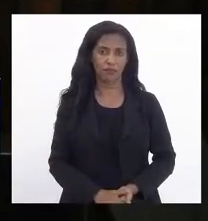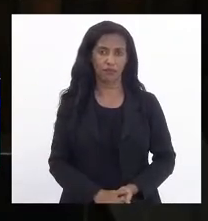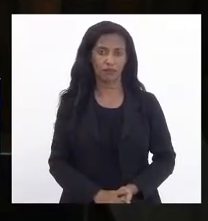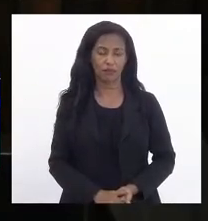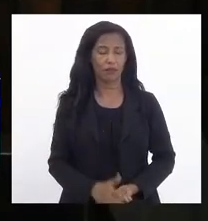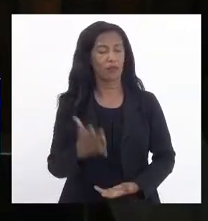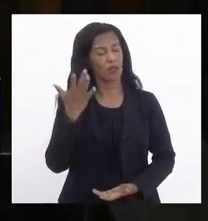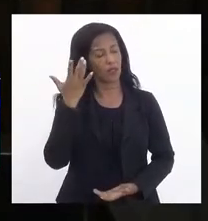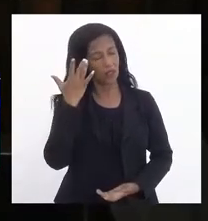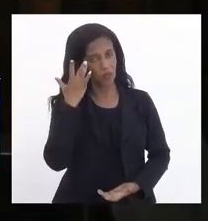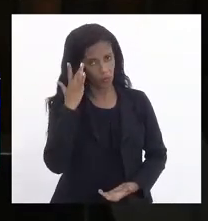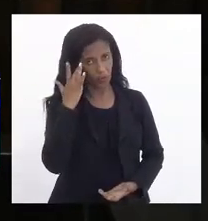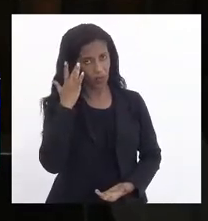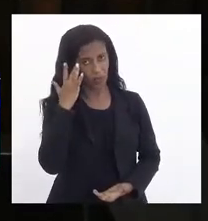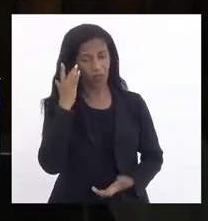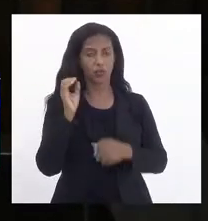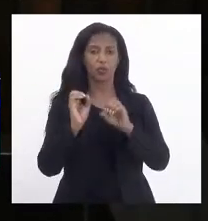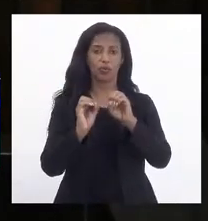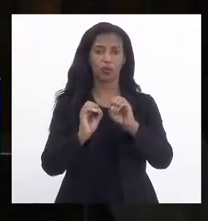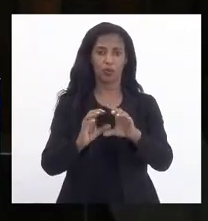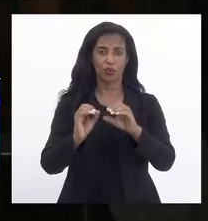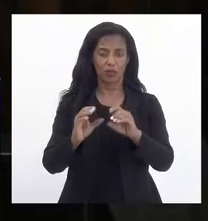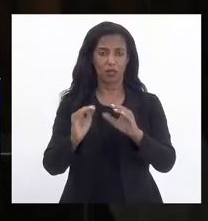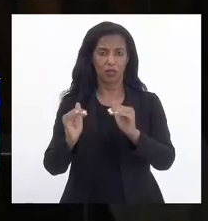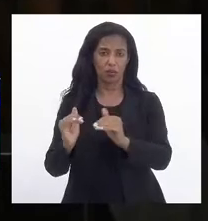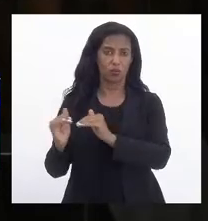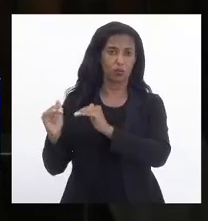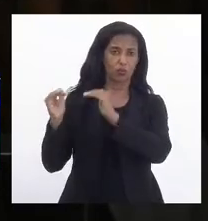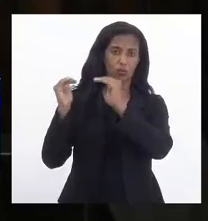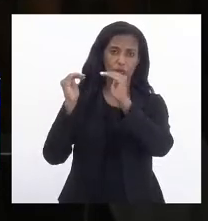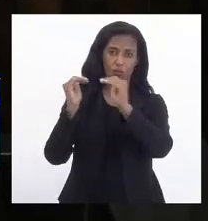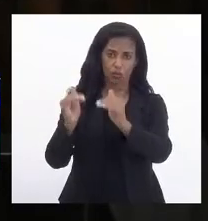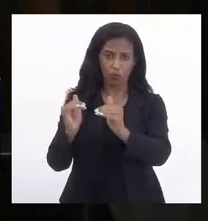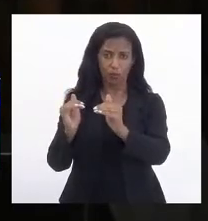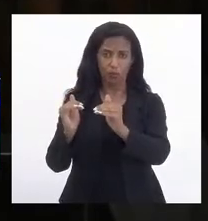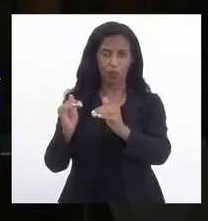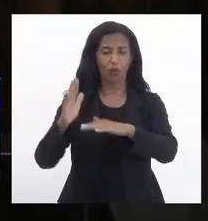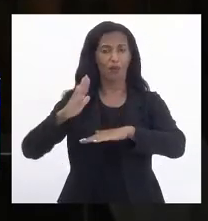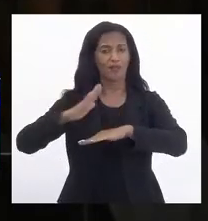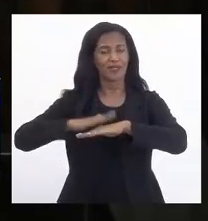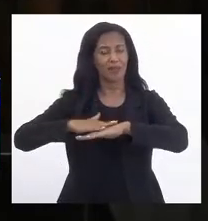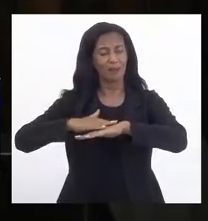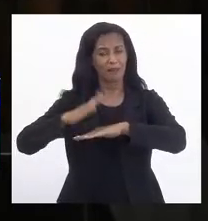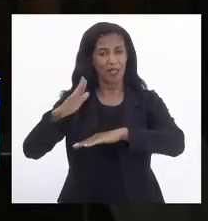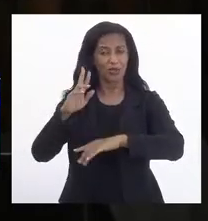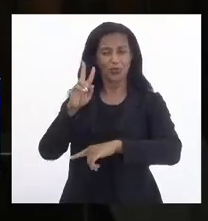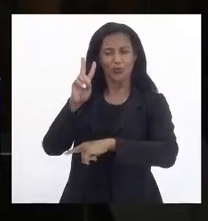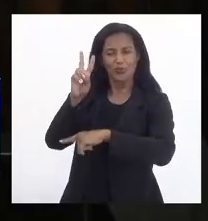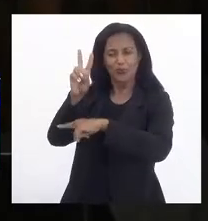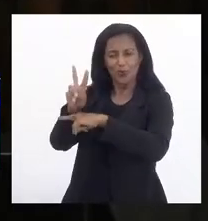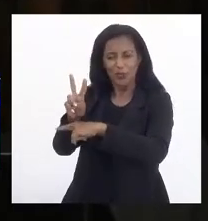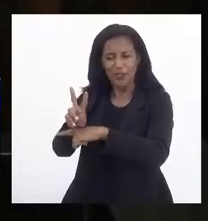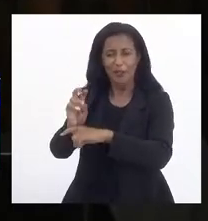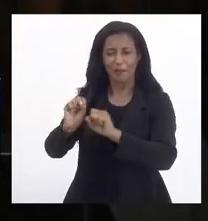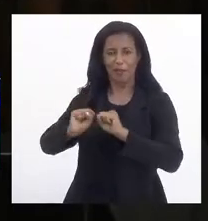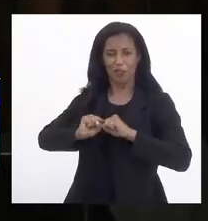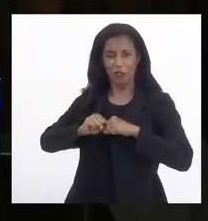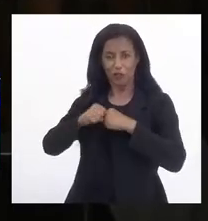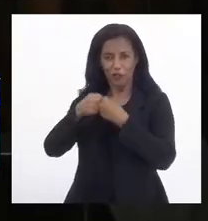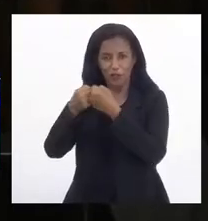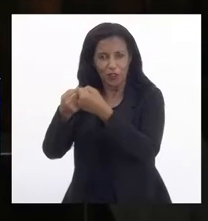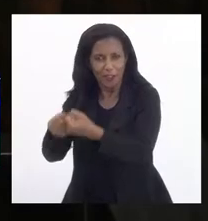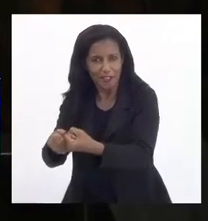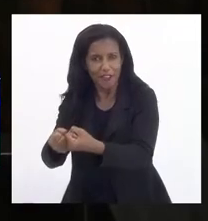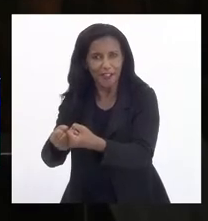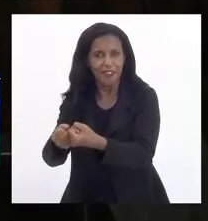Eu acho que o ensino superior na Zona Oeste vai estar mais protegido, mais fortalecido